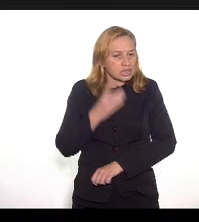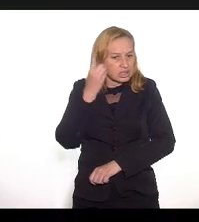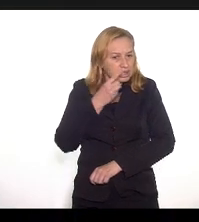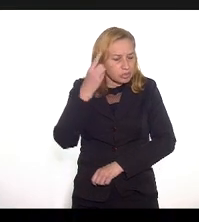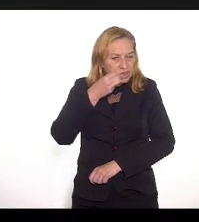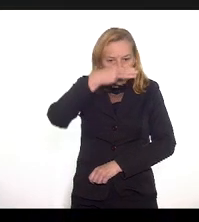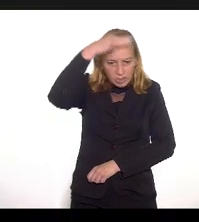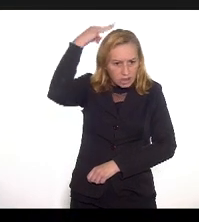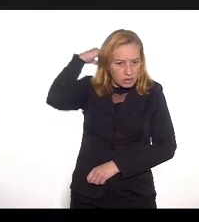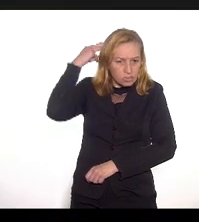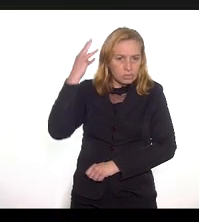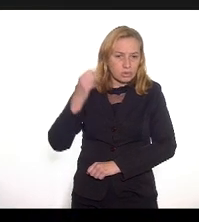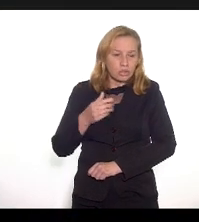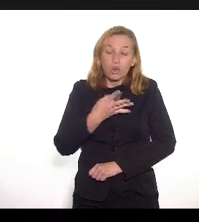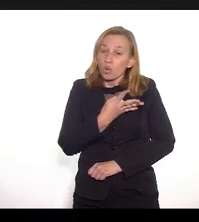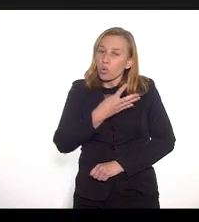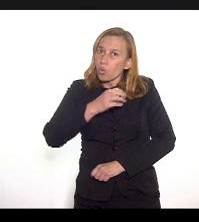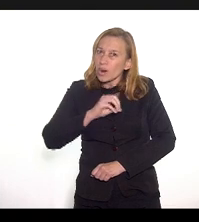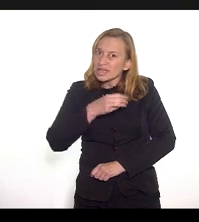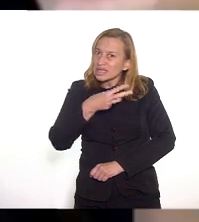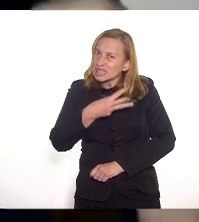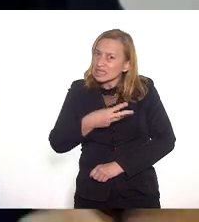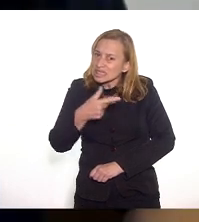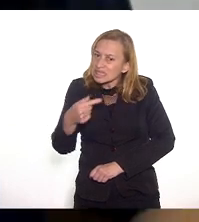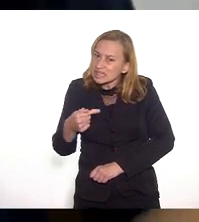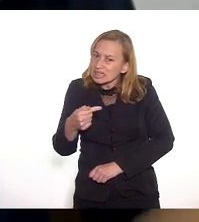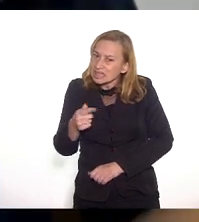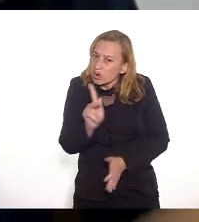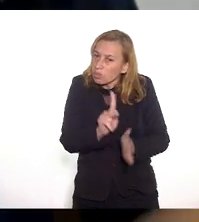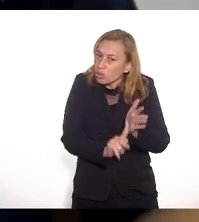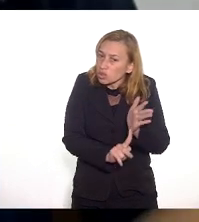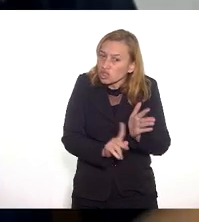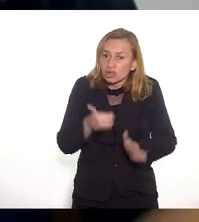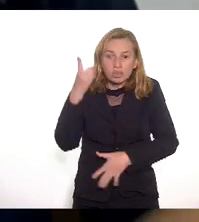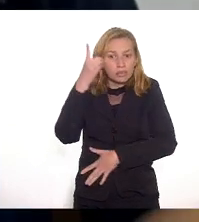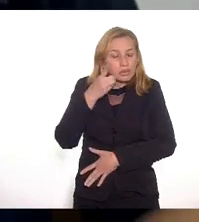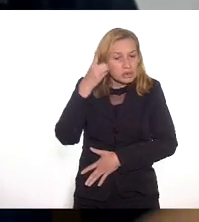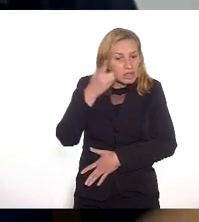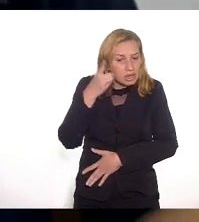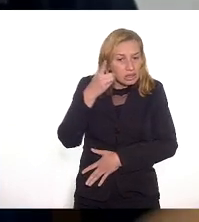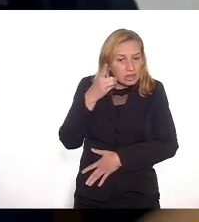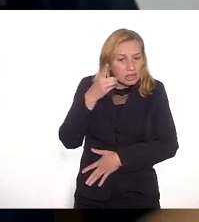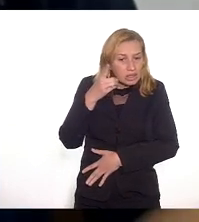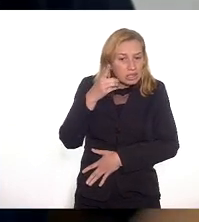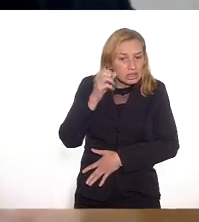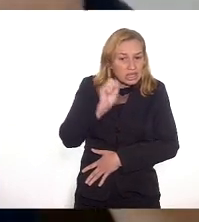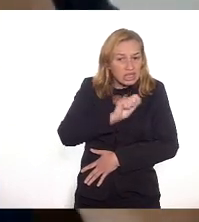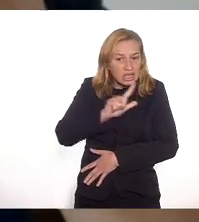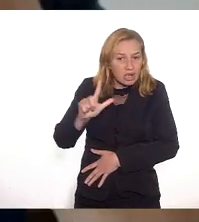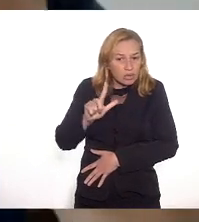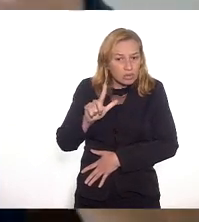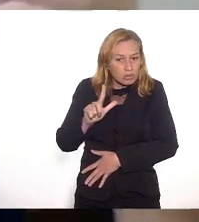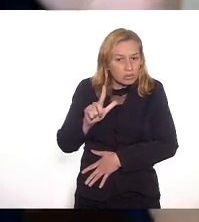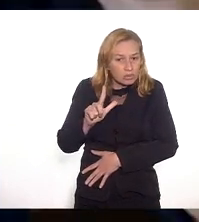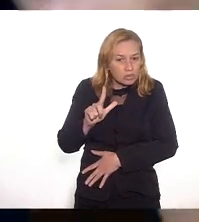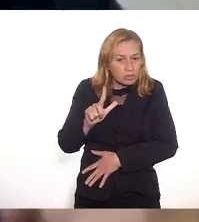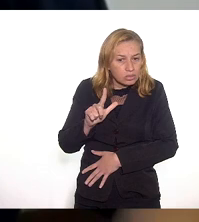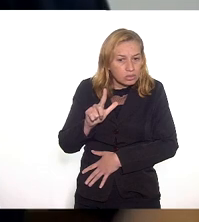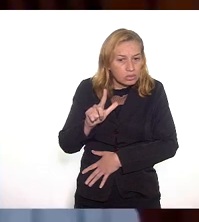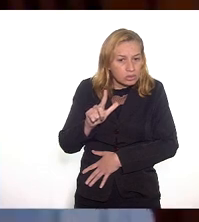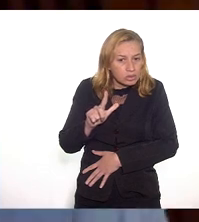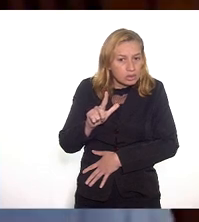Oi. O 4037 é o projeto do deputado, salvo engano, Daniel Librelon. Não é?